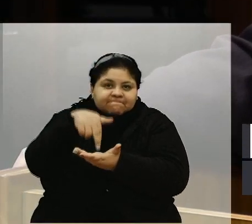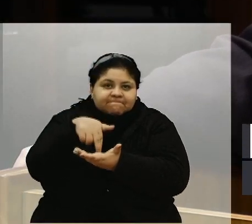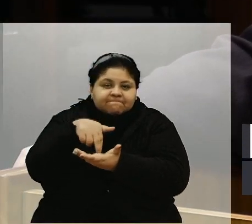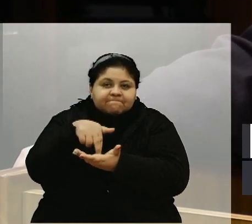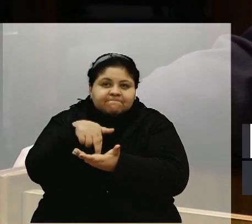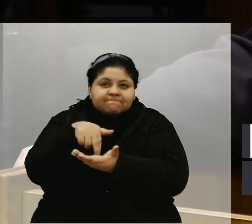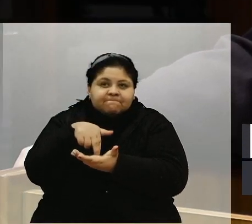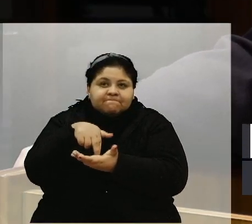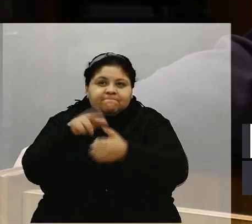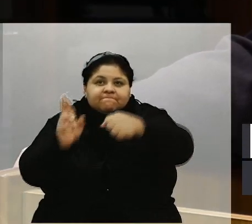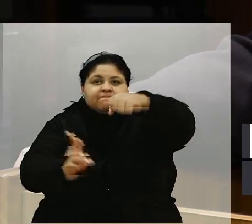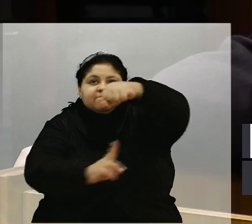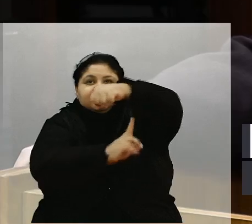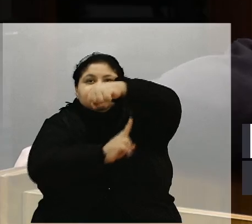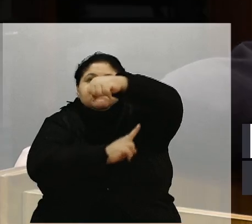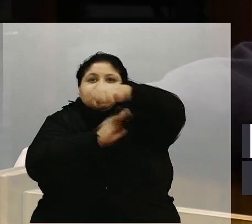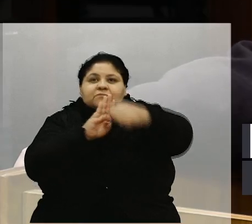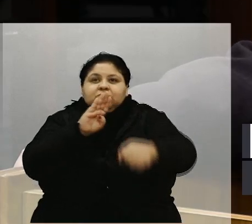do Bananal,